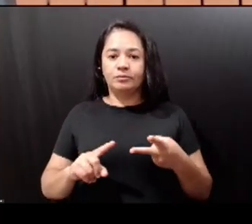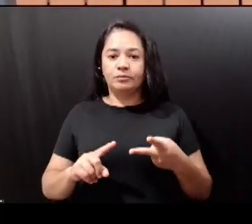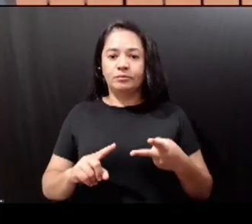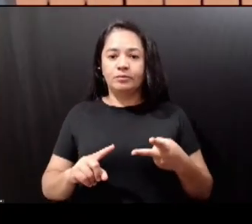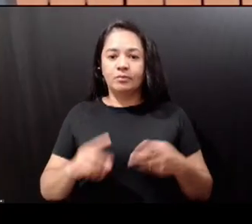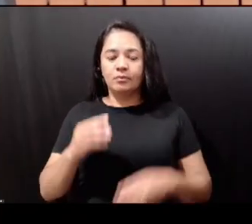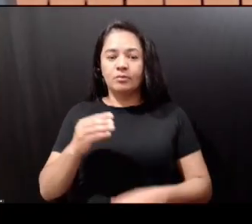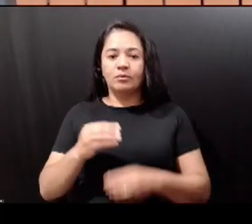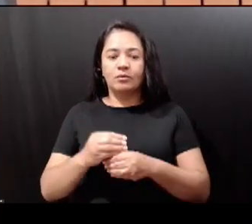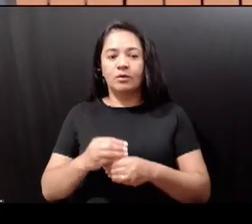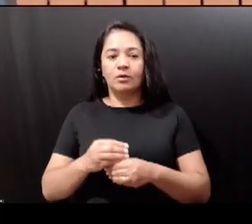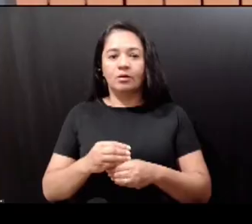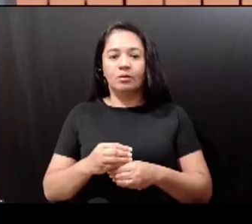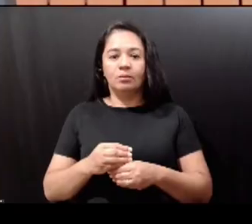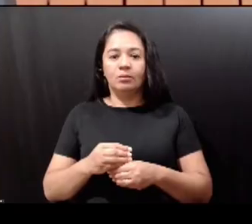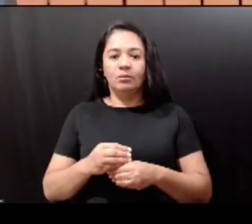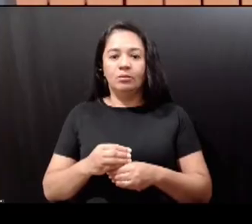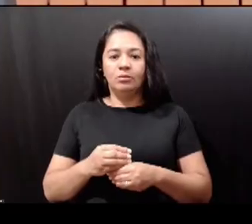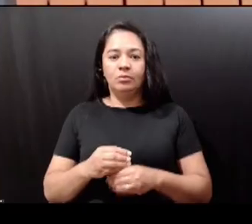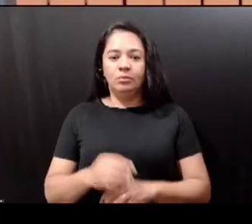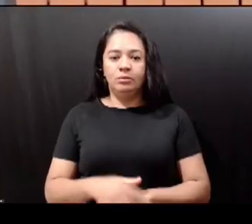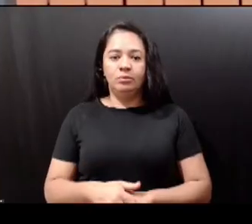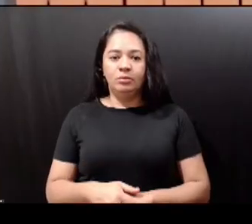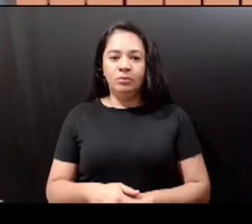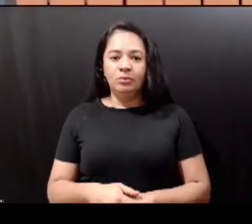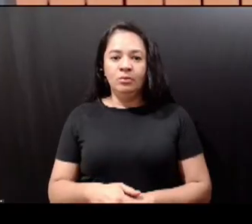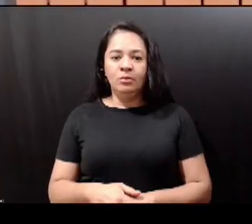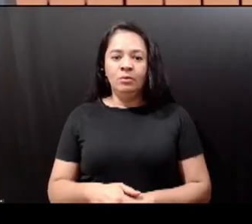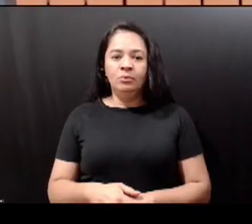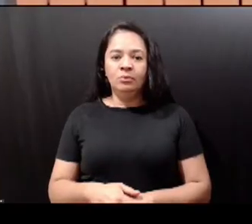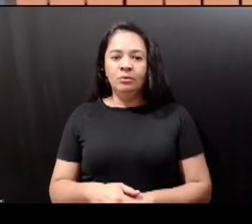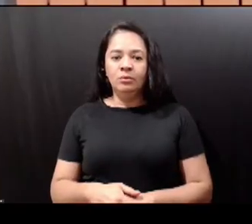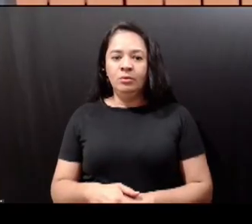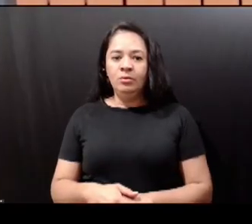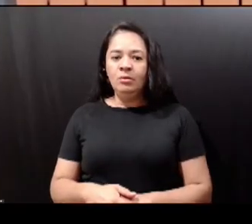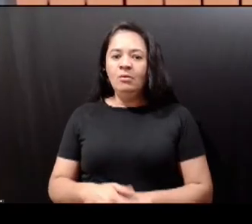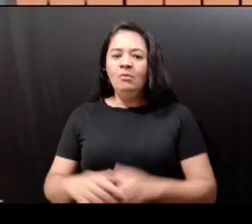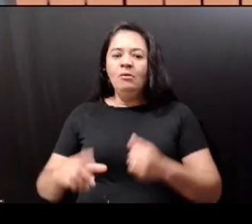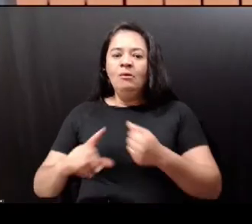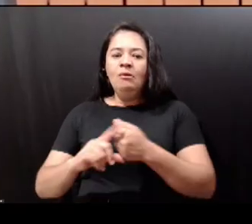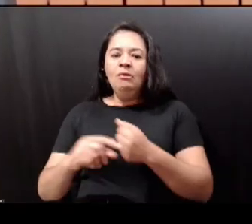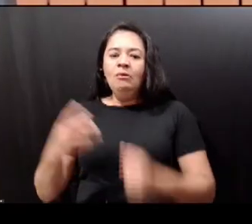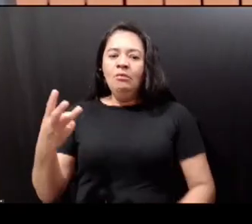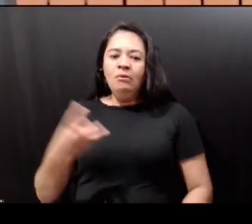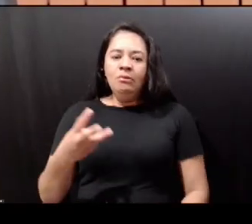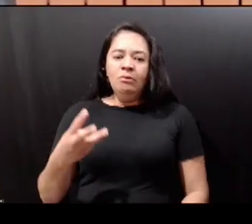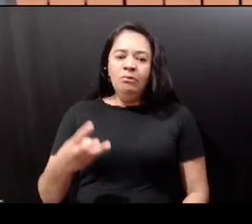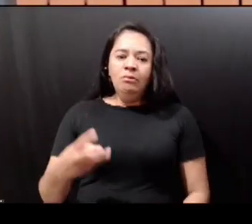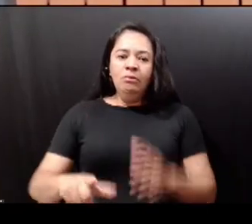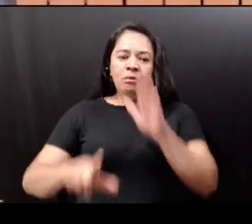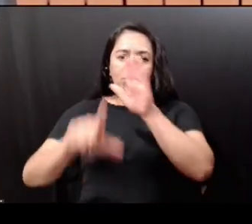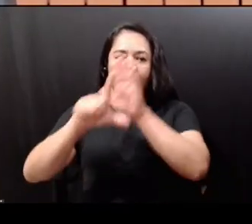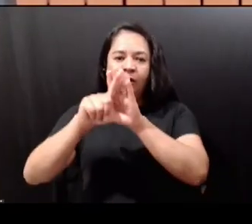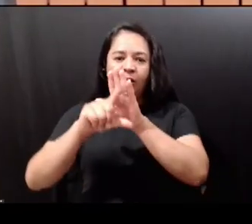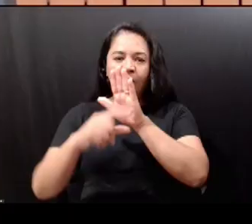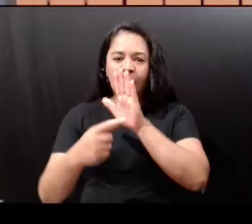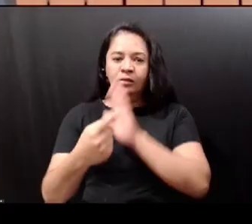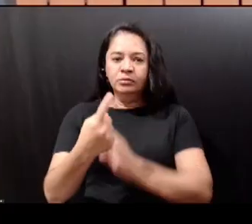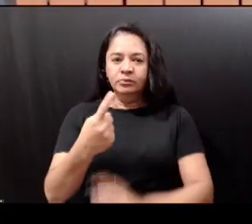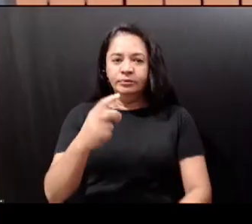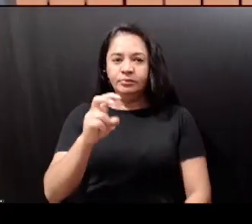inciso 2 e aliena no artigo 3º, na lei 15.425, de